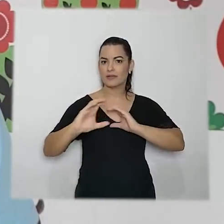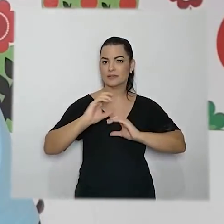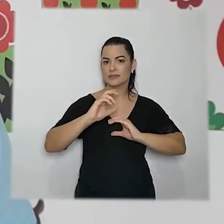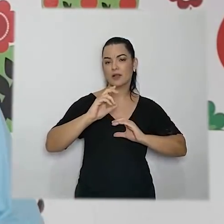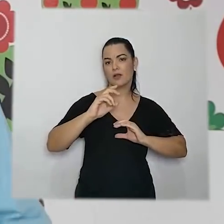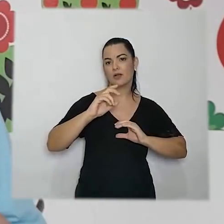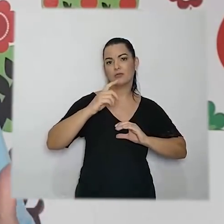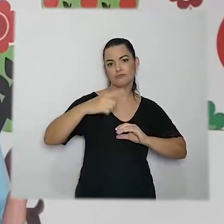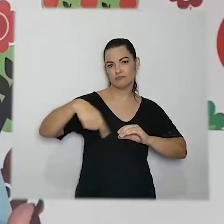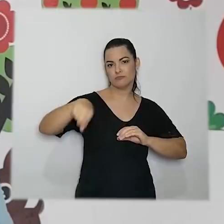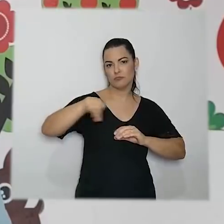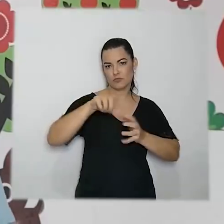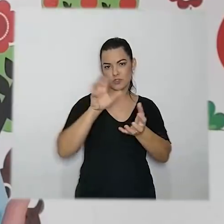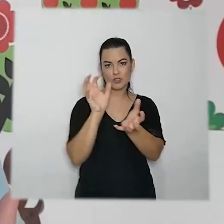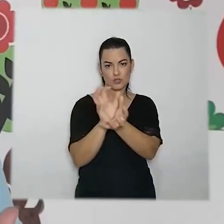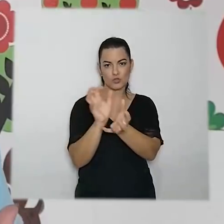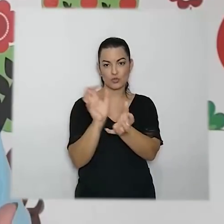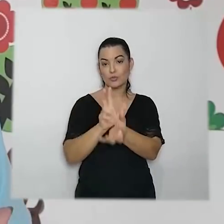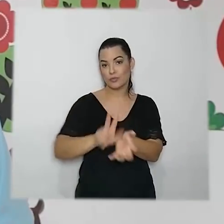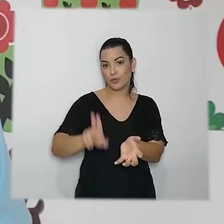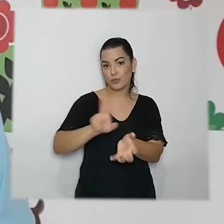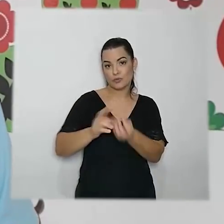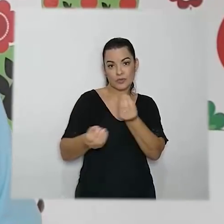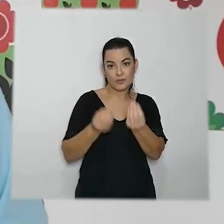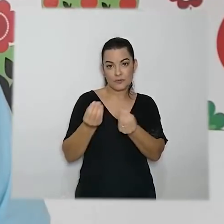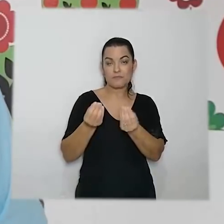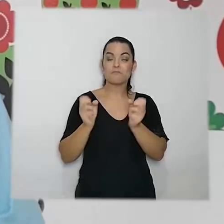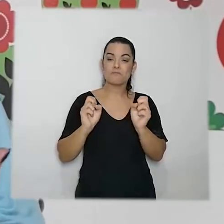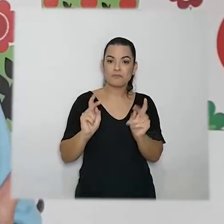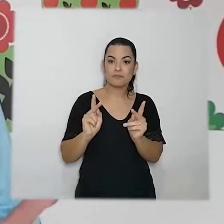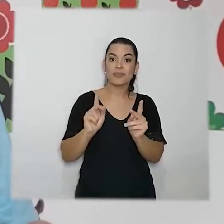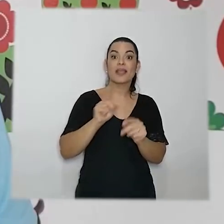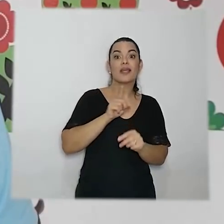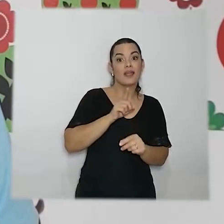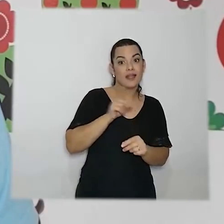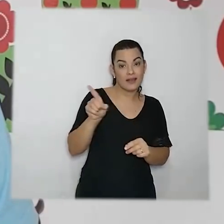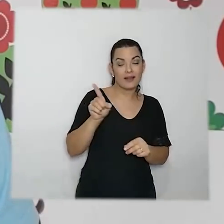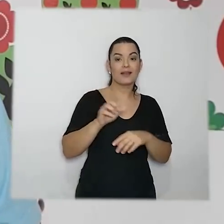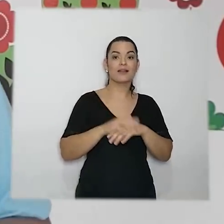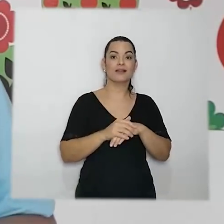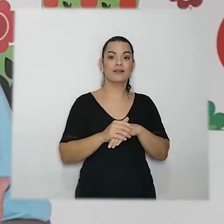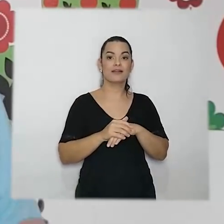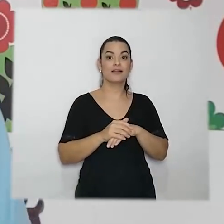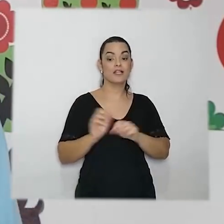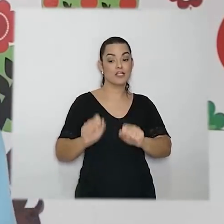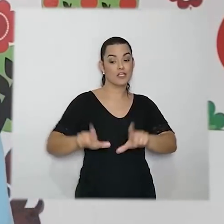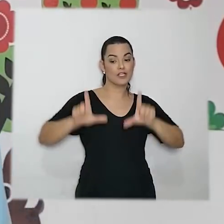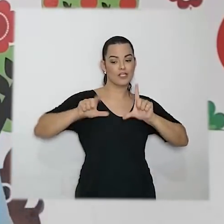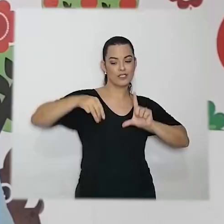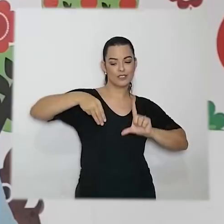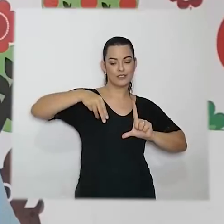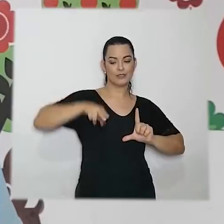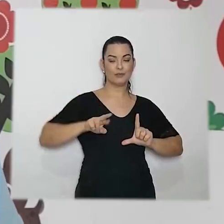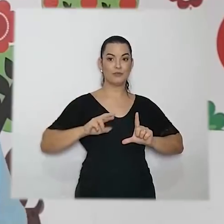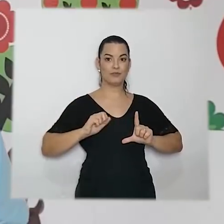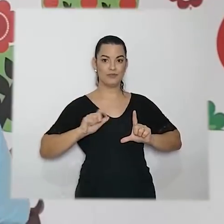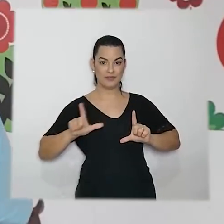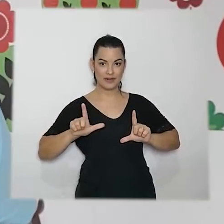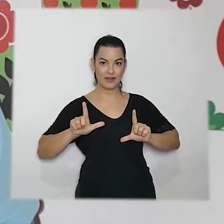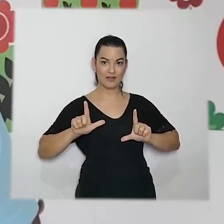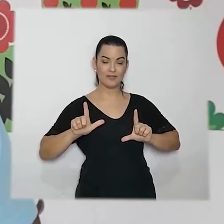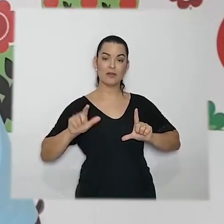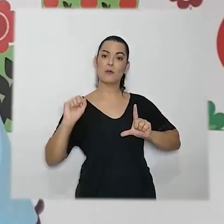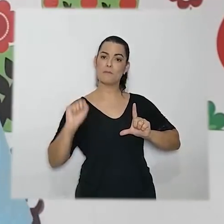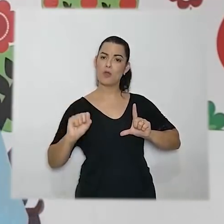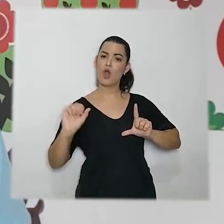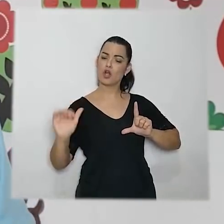utilizando. E lá, nesse mural, você também pode abrir o seu coração e